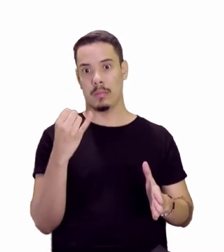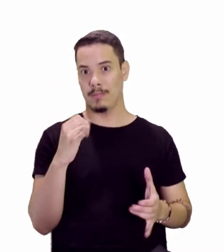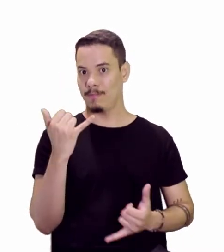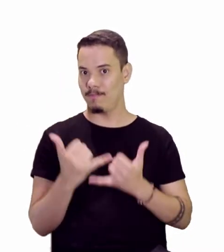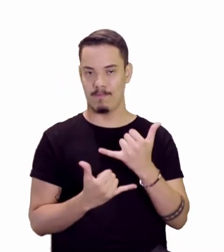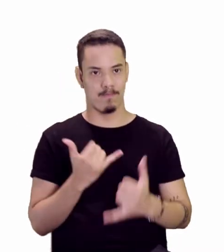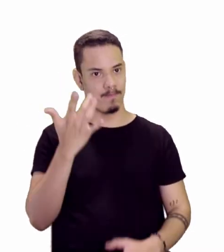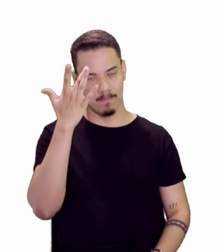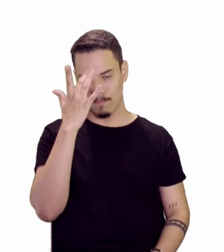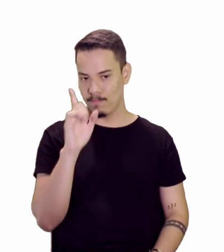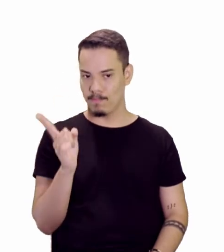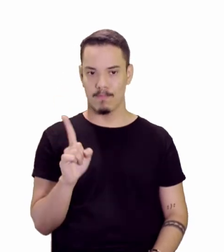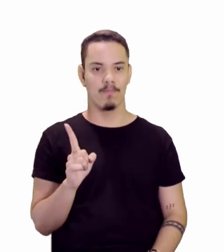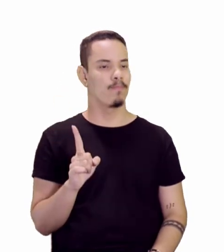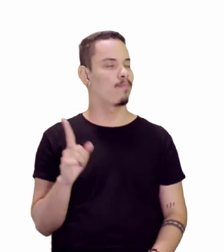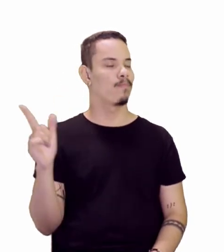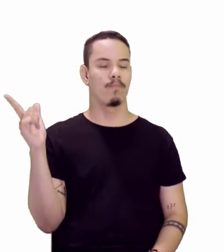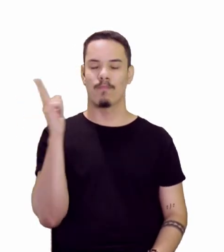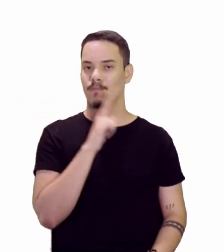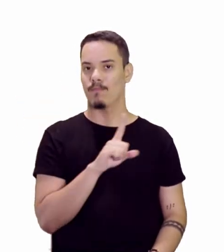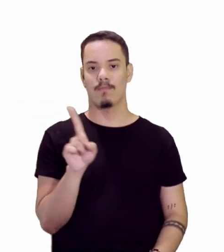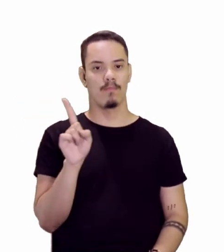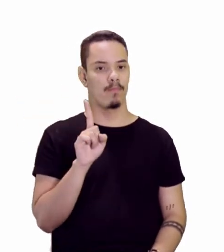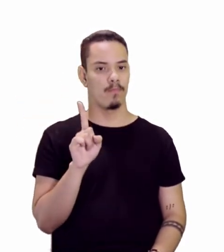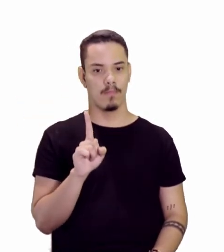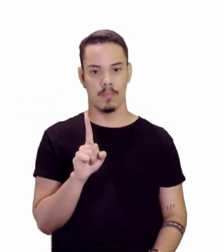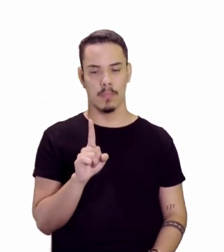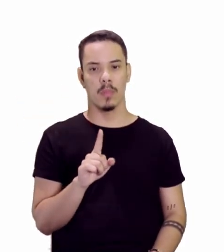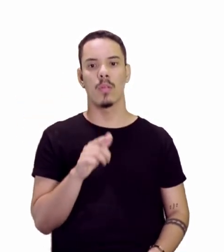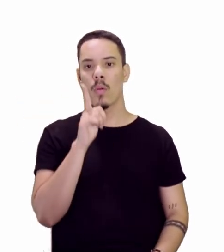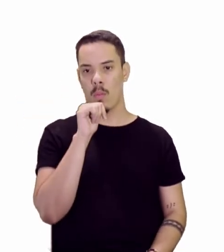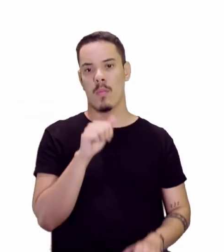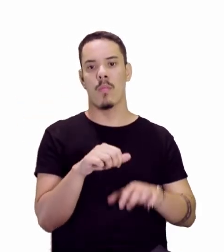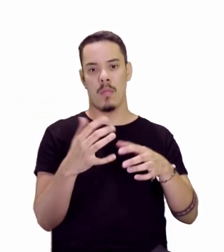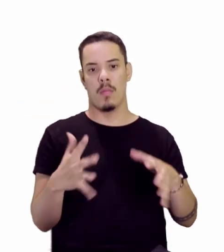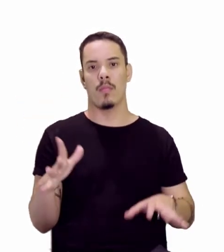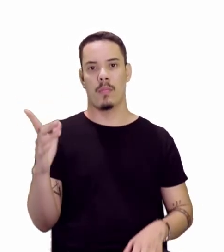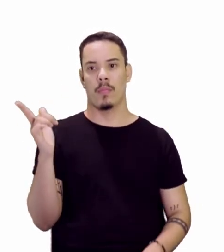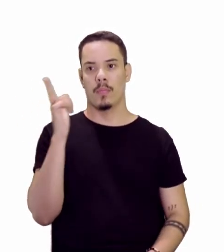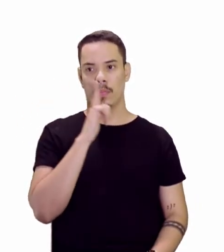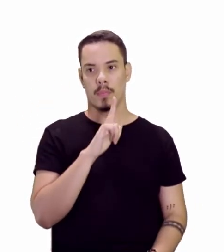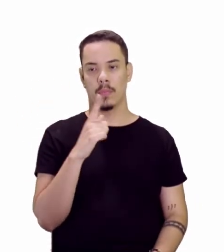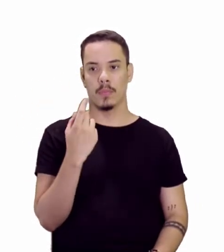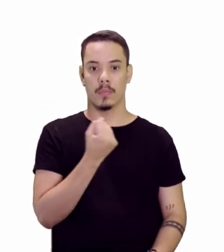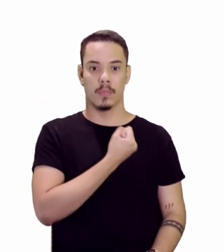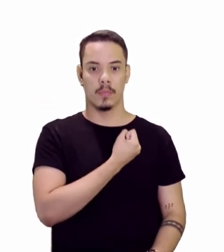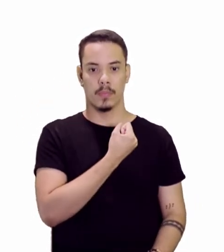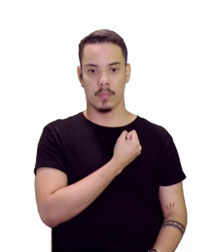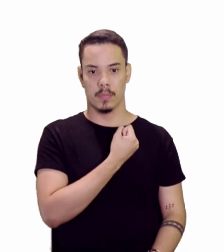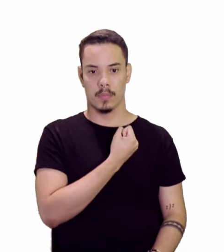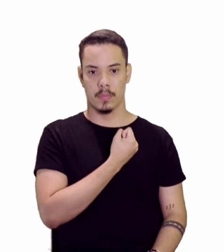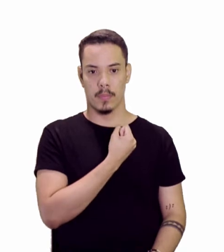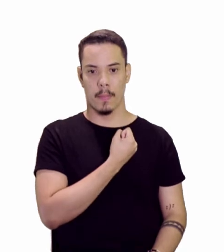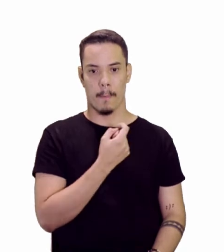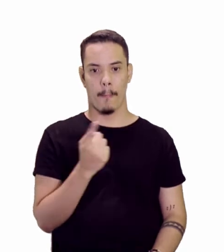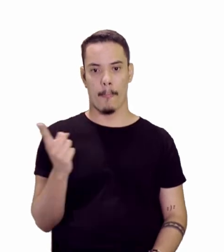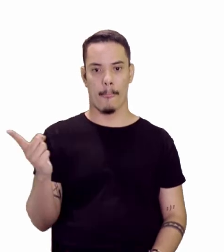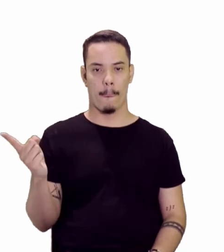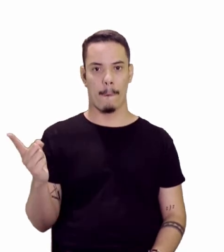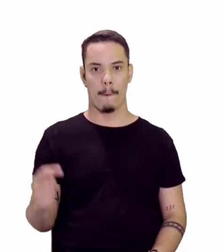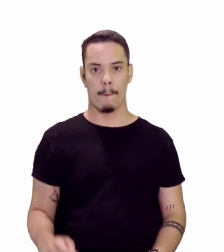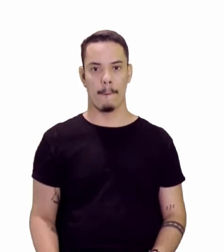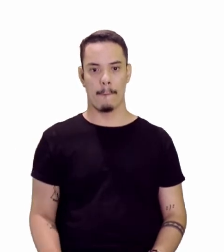souber nadar, você não consegue, não. Exatamente. E no mar você consegue. Ó, tá ali o valor, né, só pra gente... A água do rio,